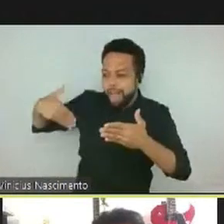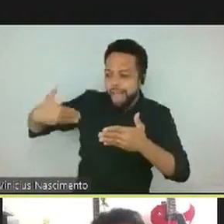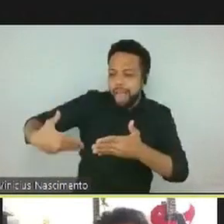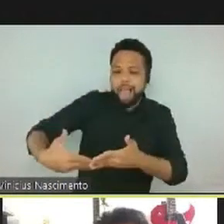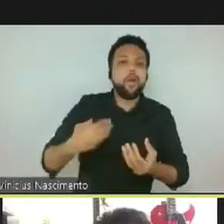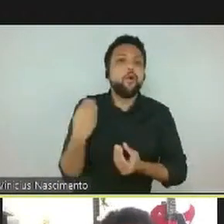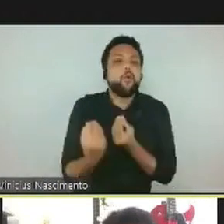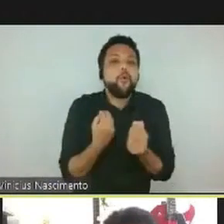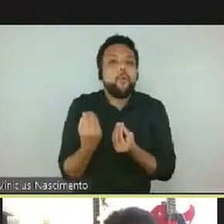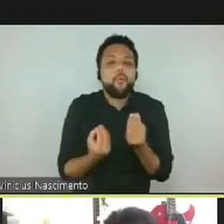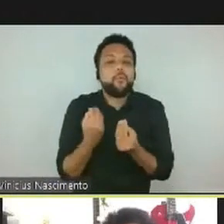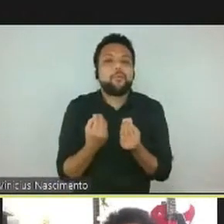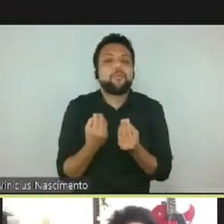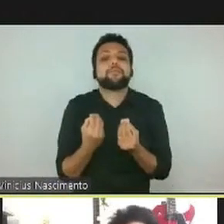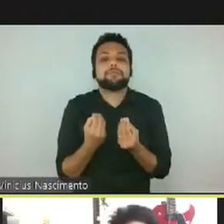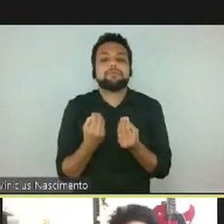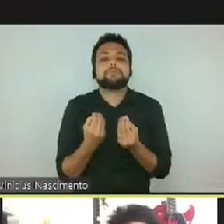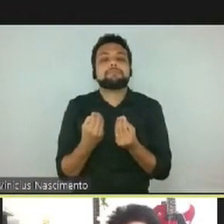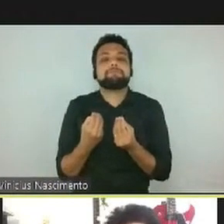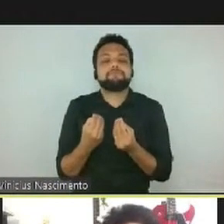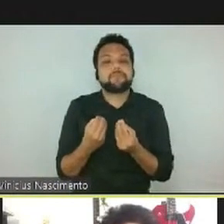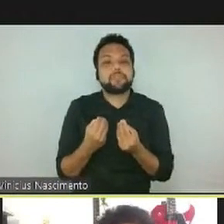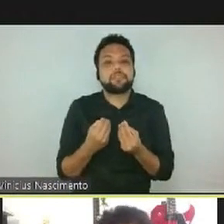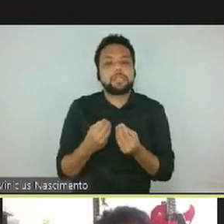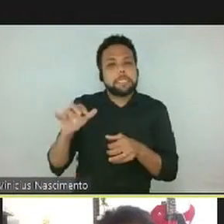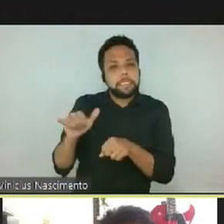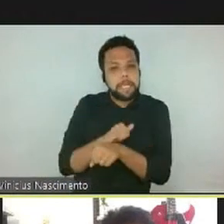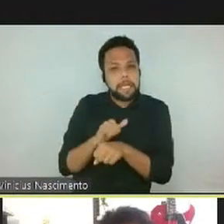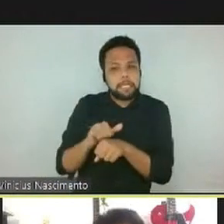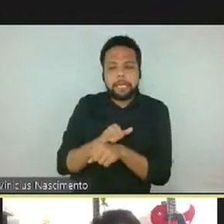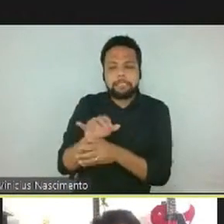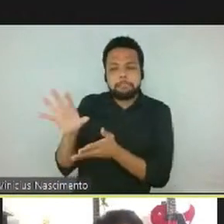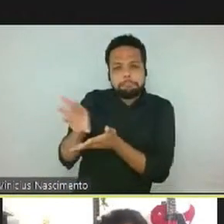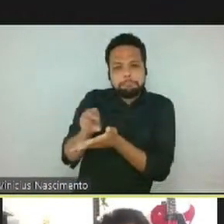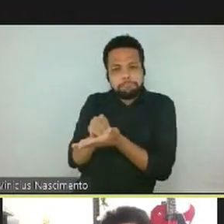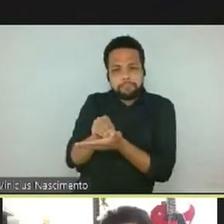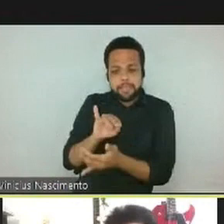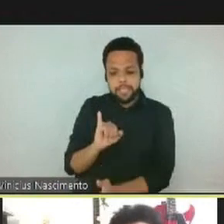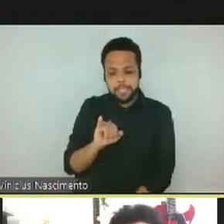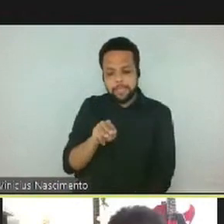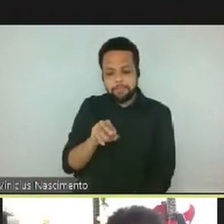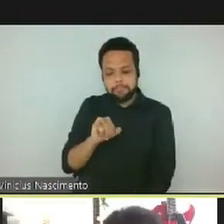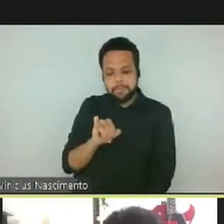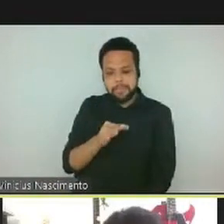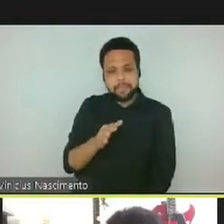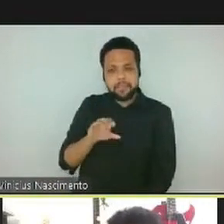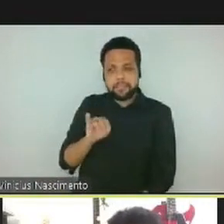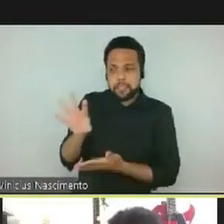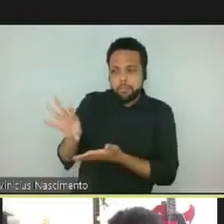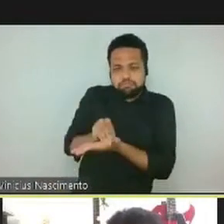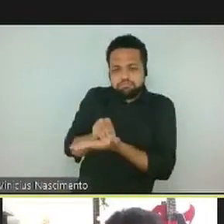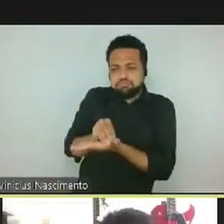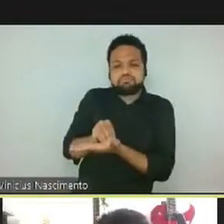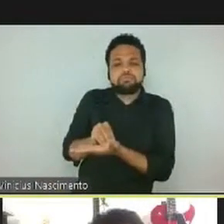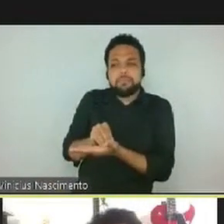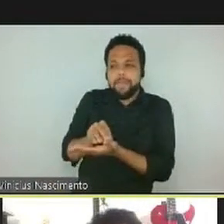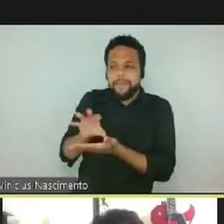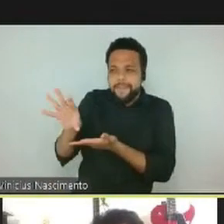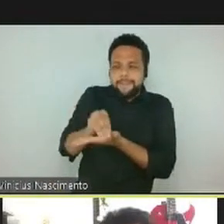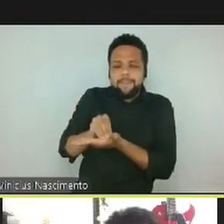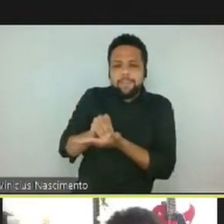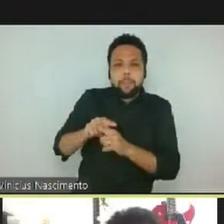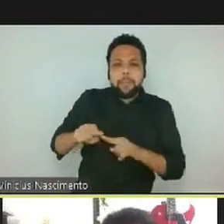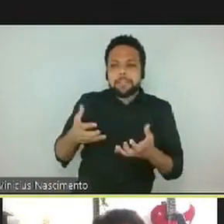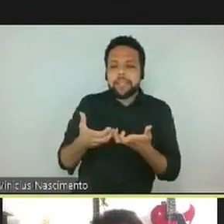essa ação mimética, né? essa busca pela imitação das coisas, num sentido narrativo, ela